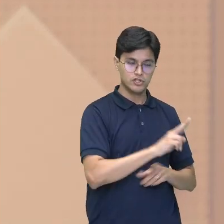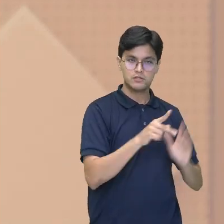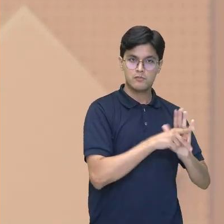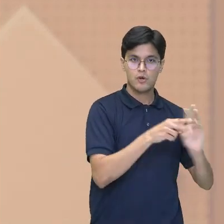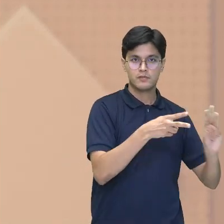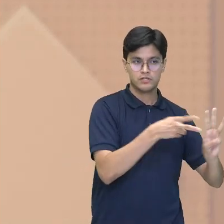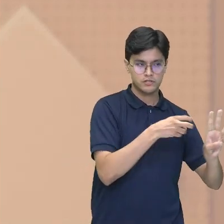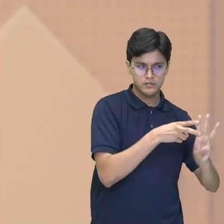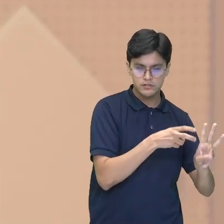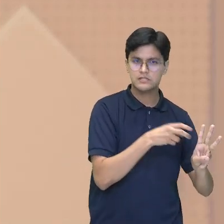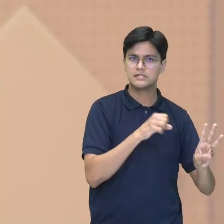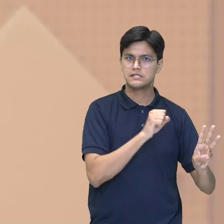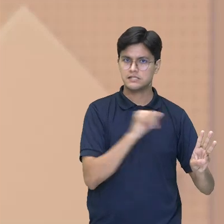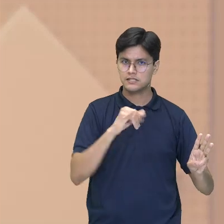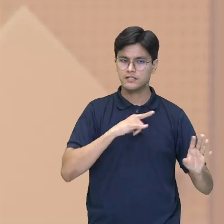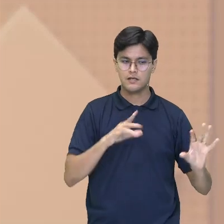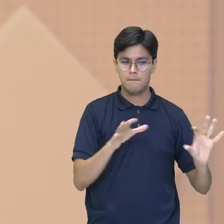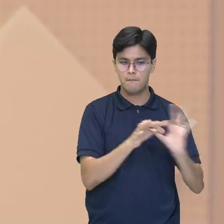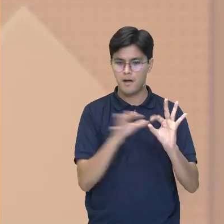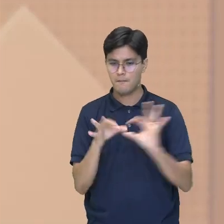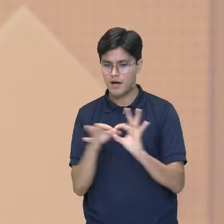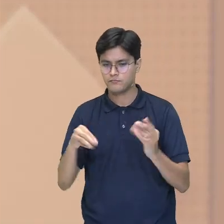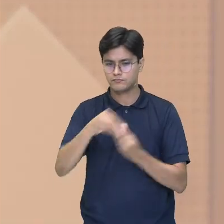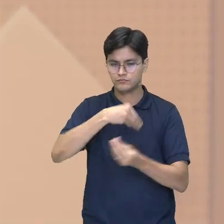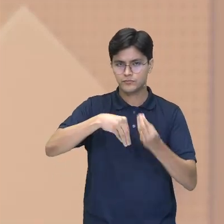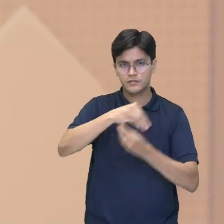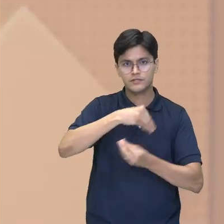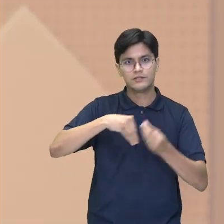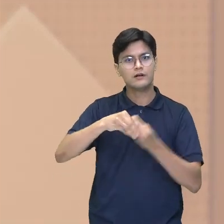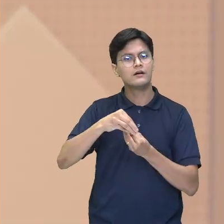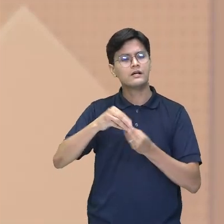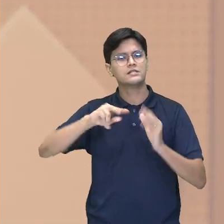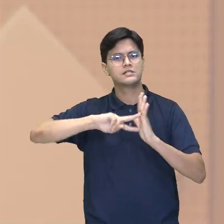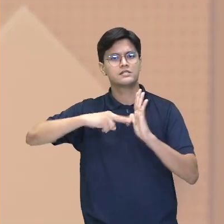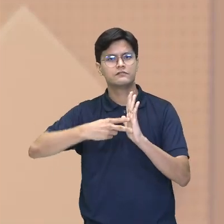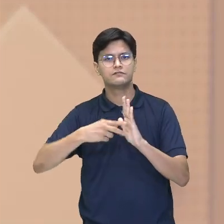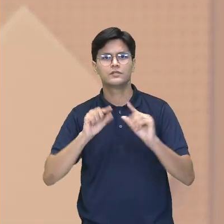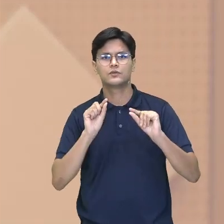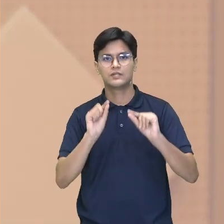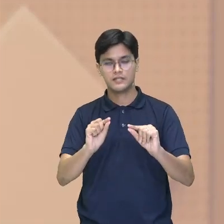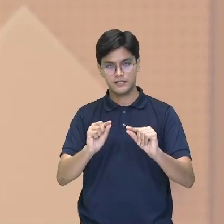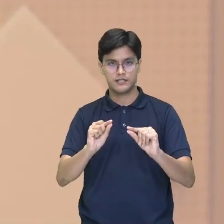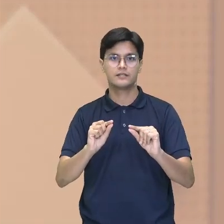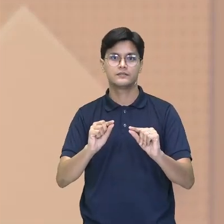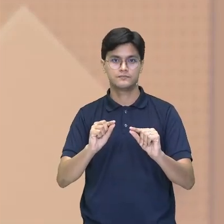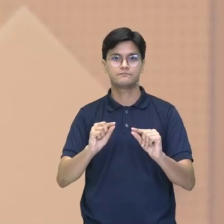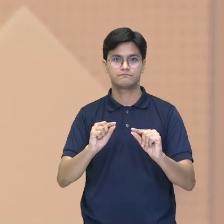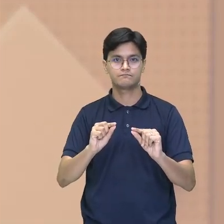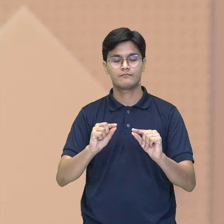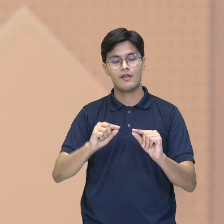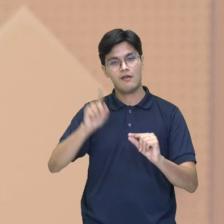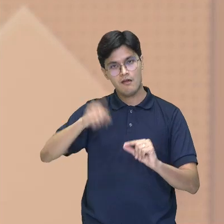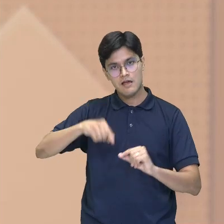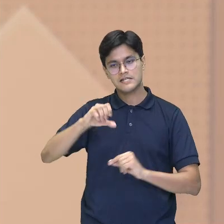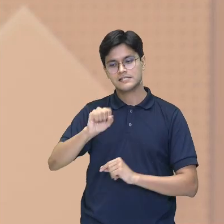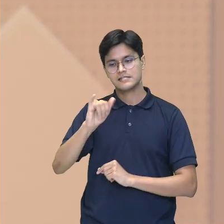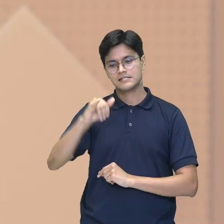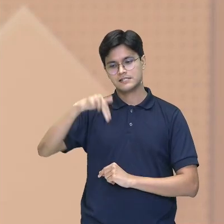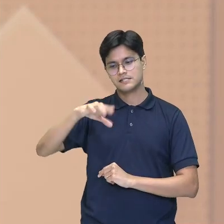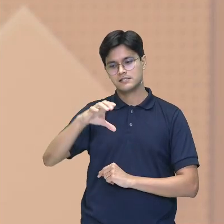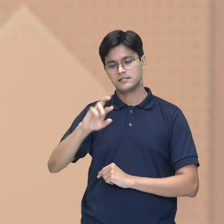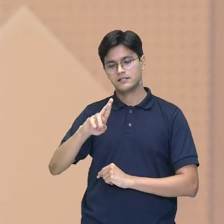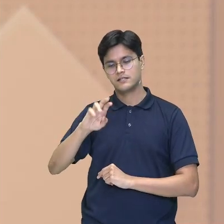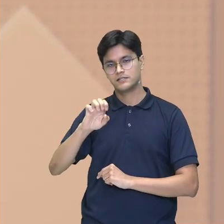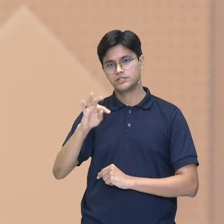elementos religiosos, de tradições religiosas diferentes, nós caracterizamos essa situação como sincretismo